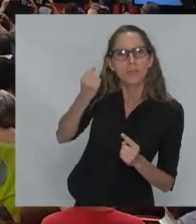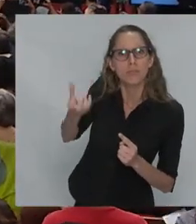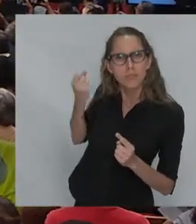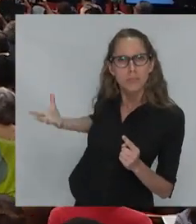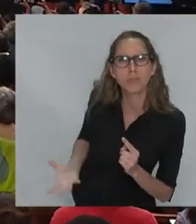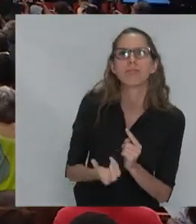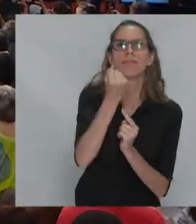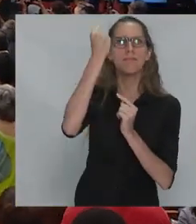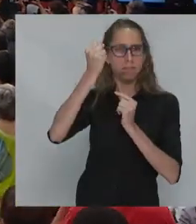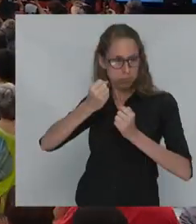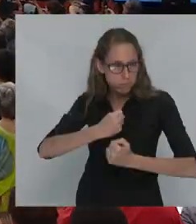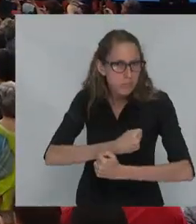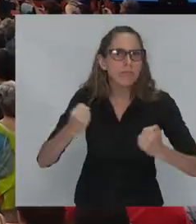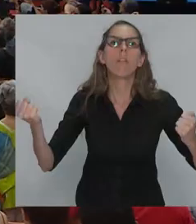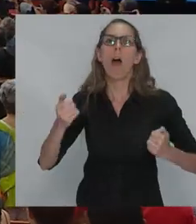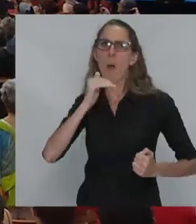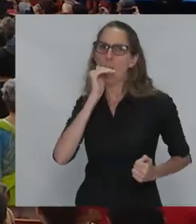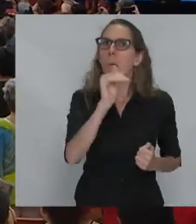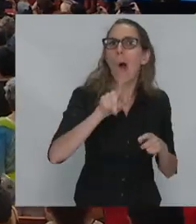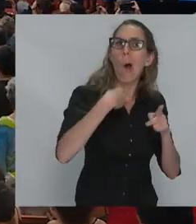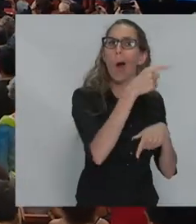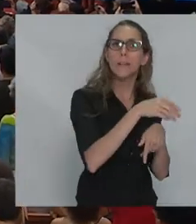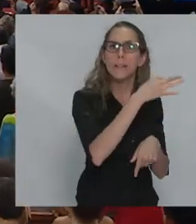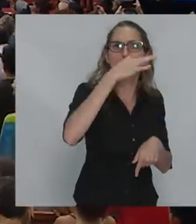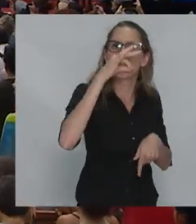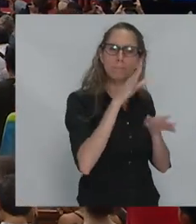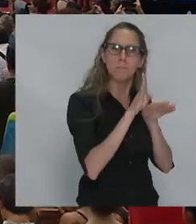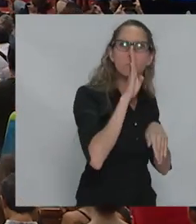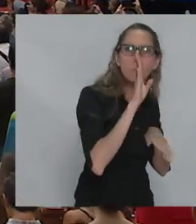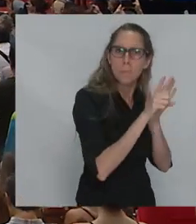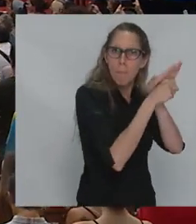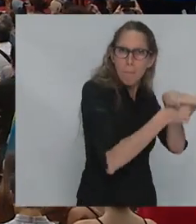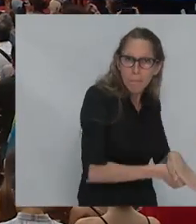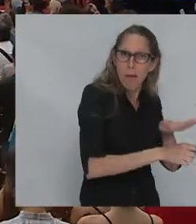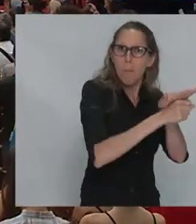as vozes mudas caladas, engasgadas nas gargantas.